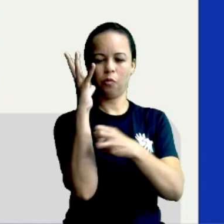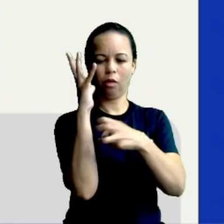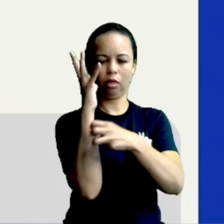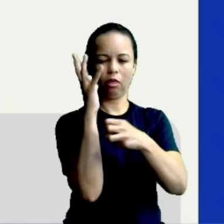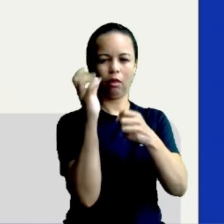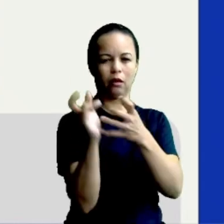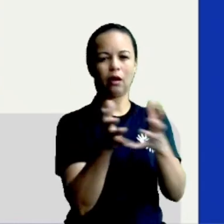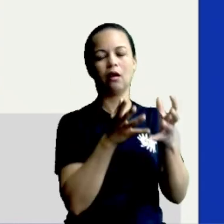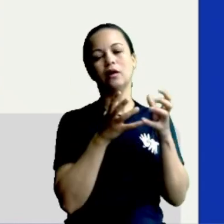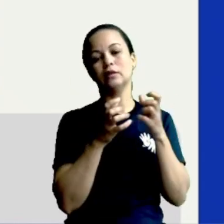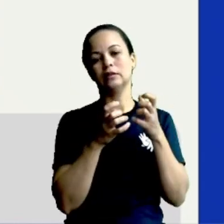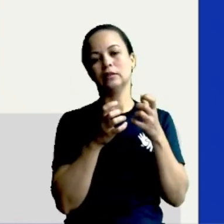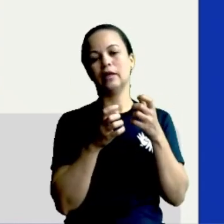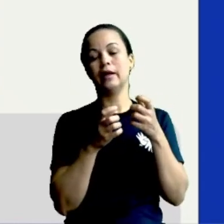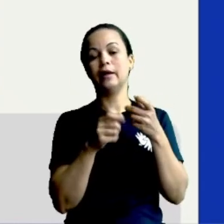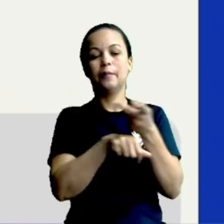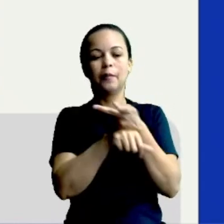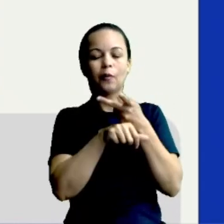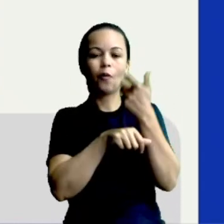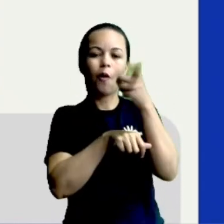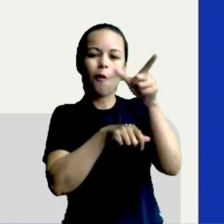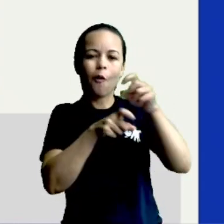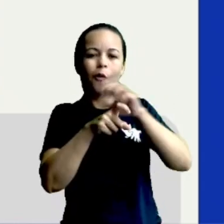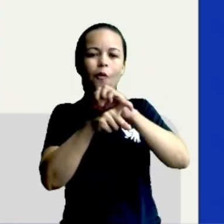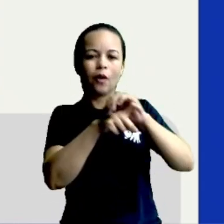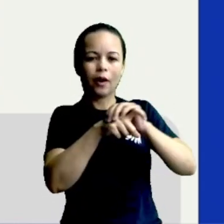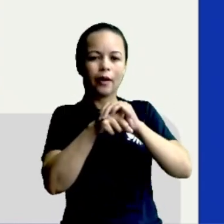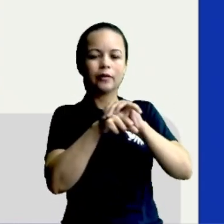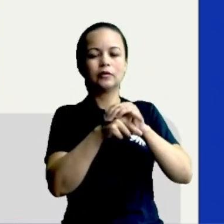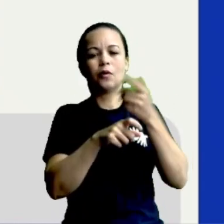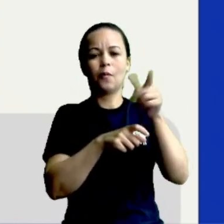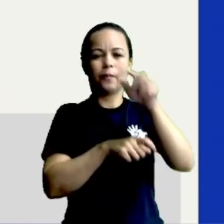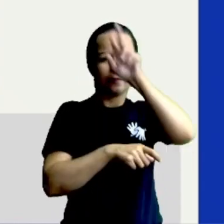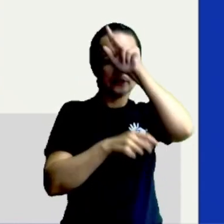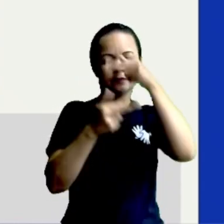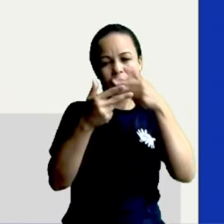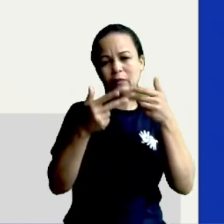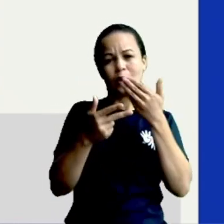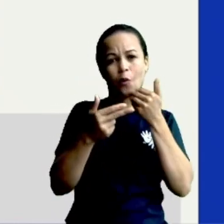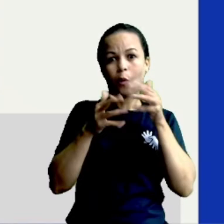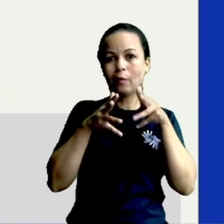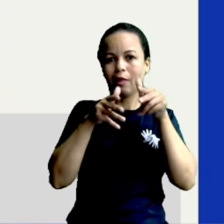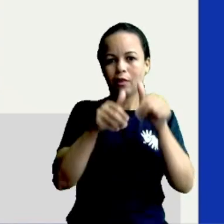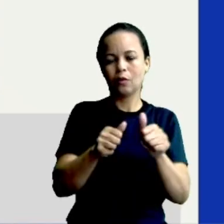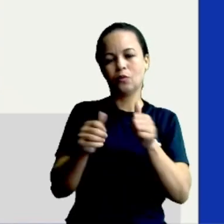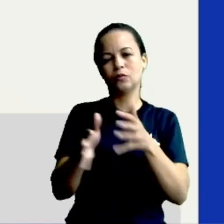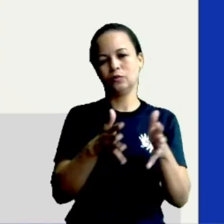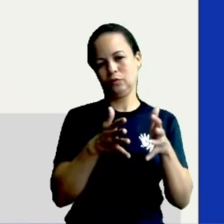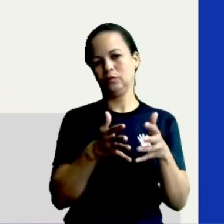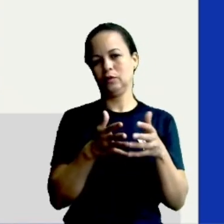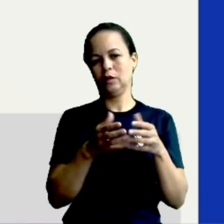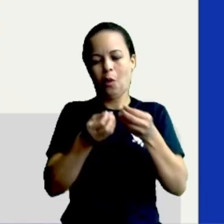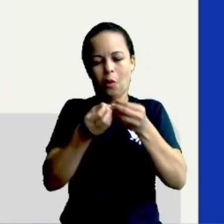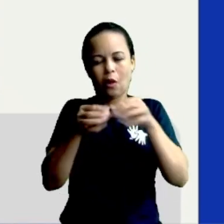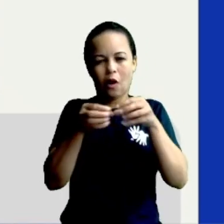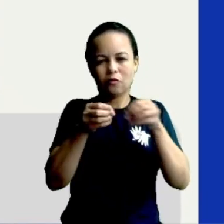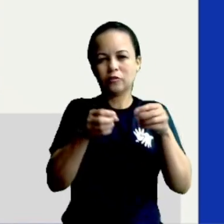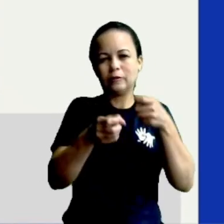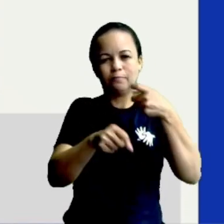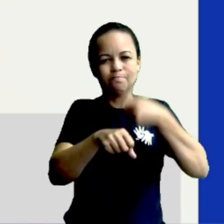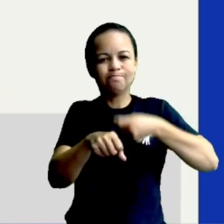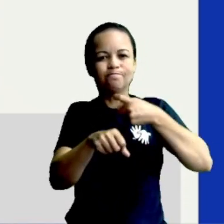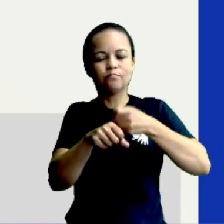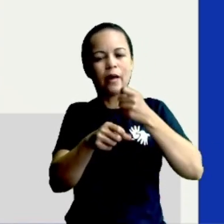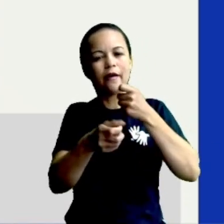inclusive ele caça outros caracóis, outros pequenos insetos, come de tudo, põe muitos ovos, é bem